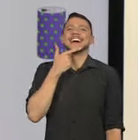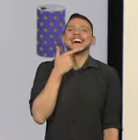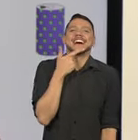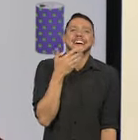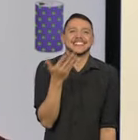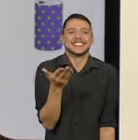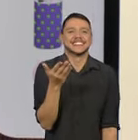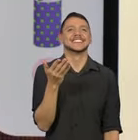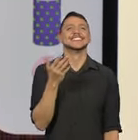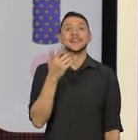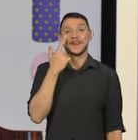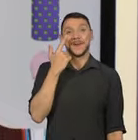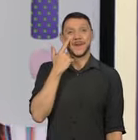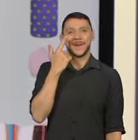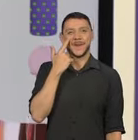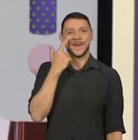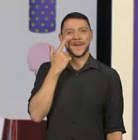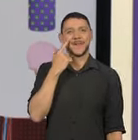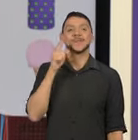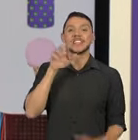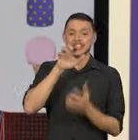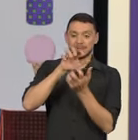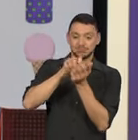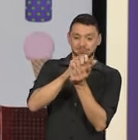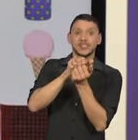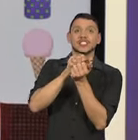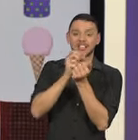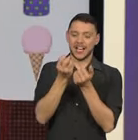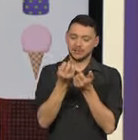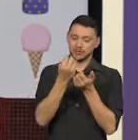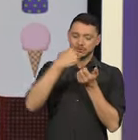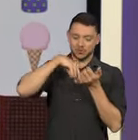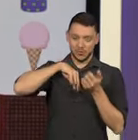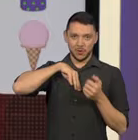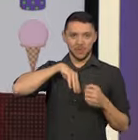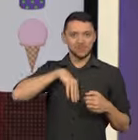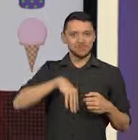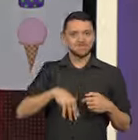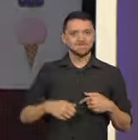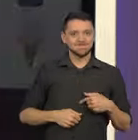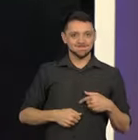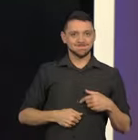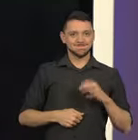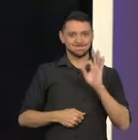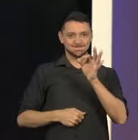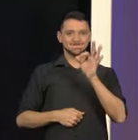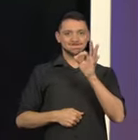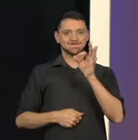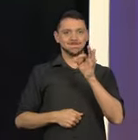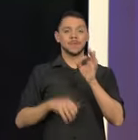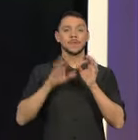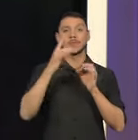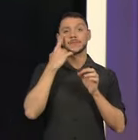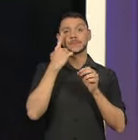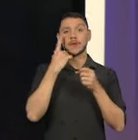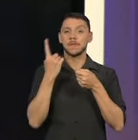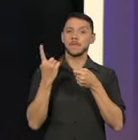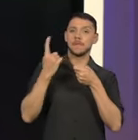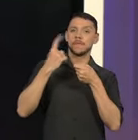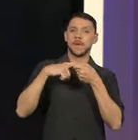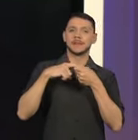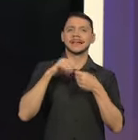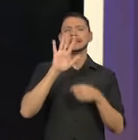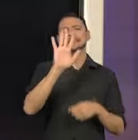Então vamos lá. Mastiguei o alimento, joguei para o bucho, não foi? Joguei para lá. Então vamos voltar aqui. Temos...